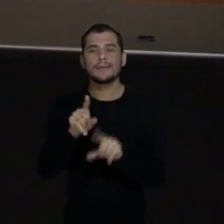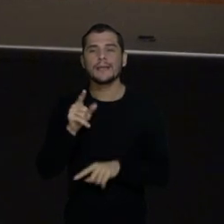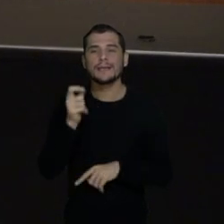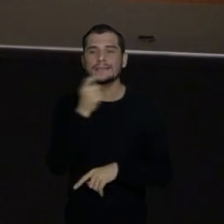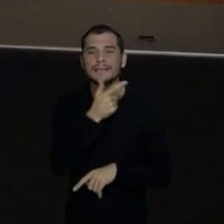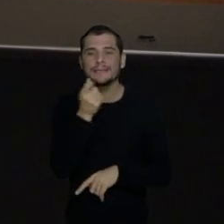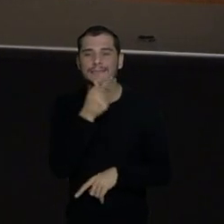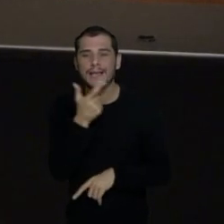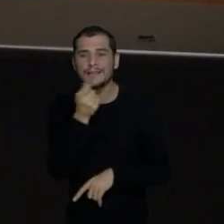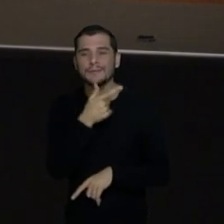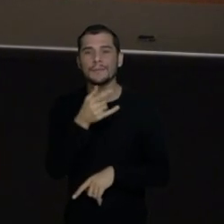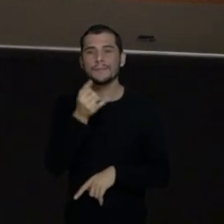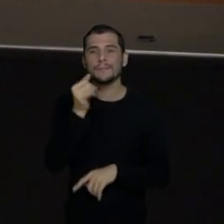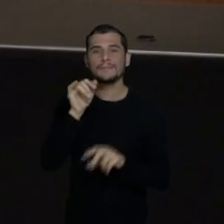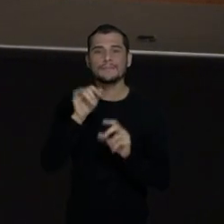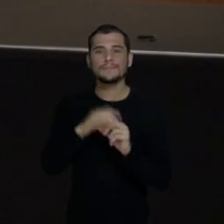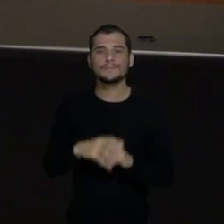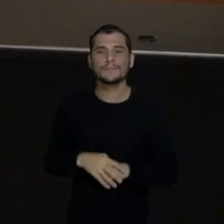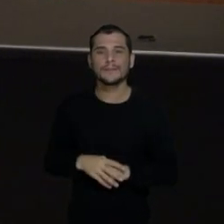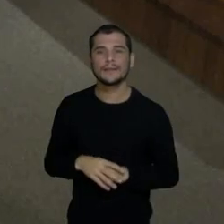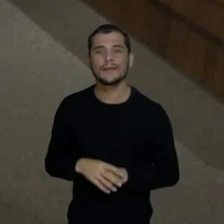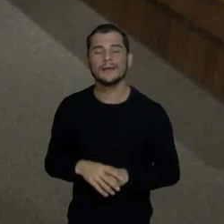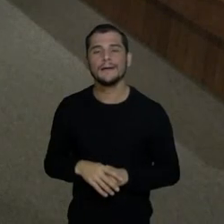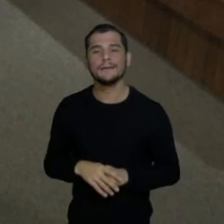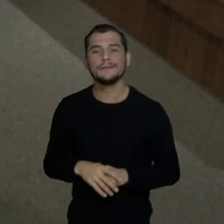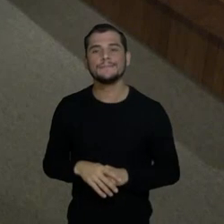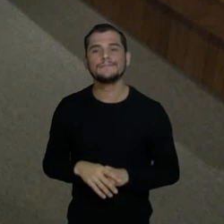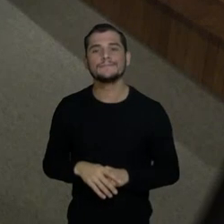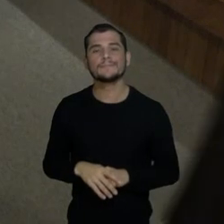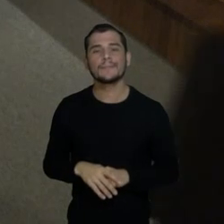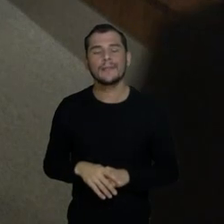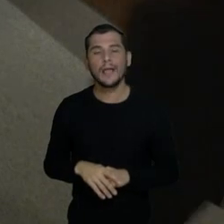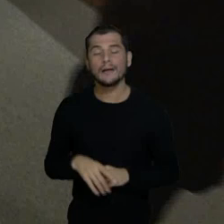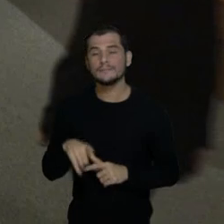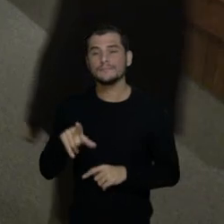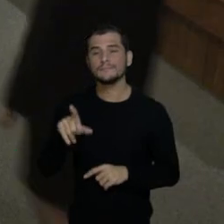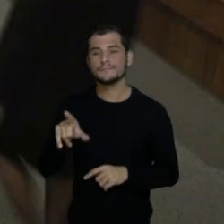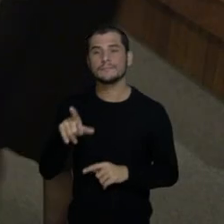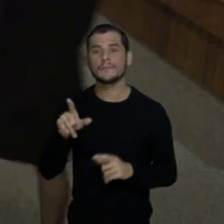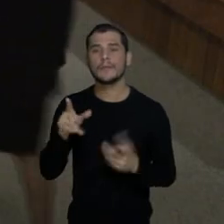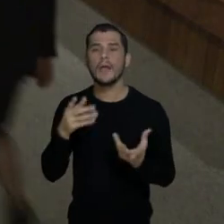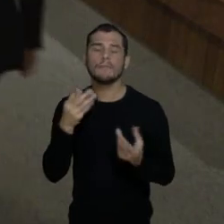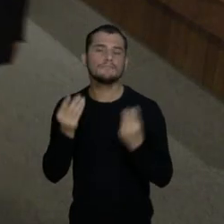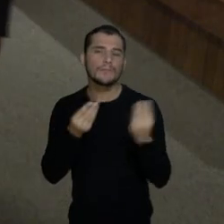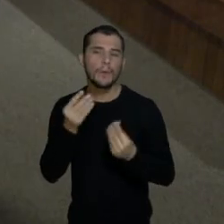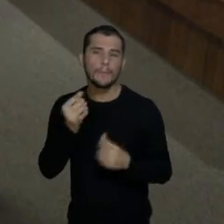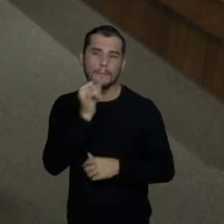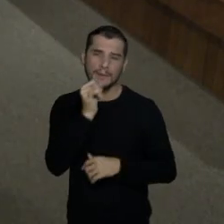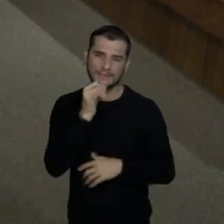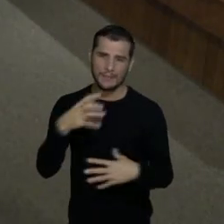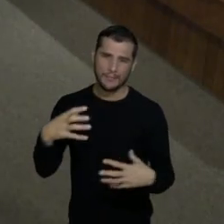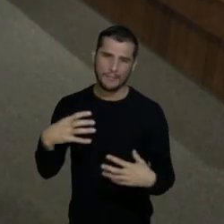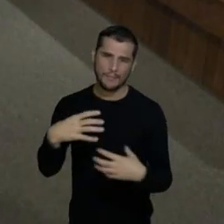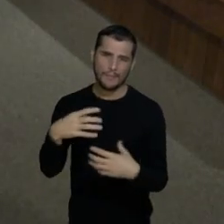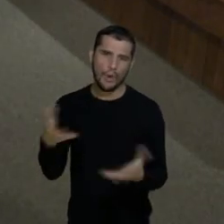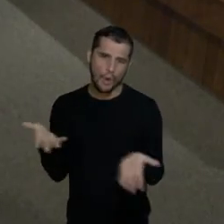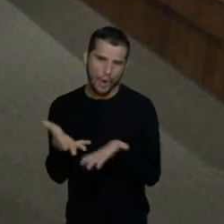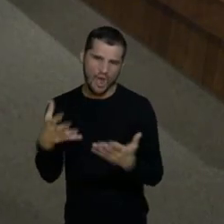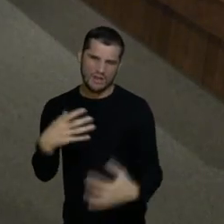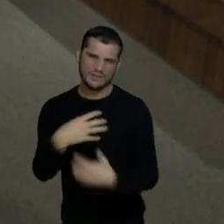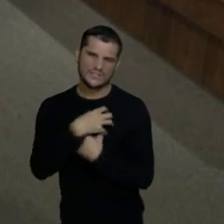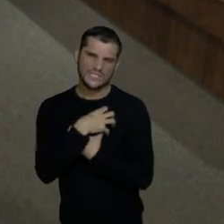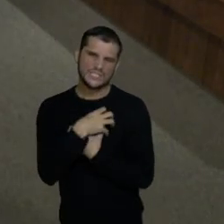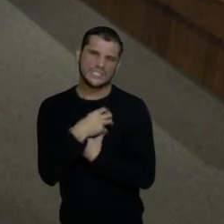eu tô isso aí você fala assim hoje eu tô meio não mexe comigo não fala comigo que hoje eu não tô legal